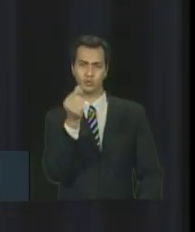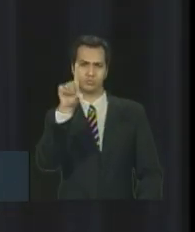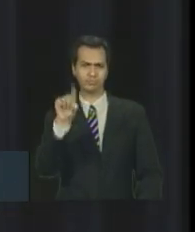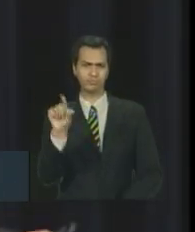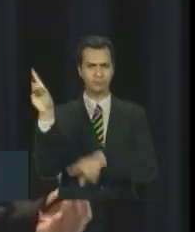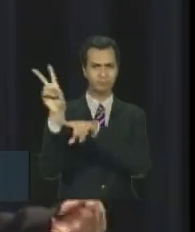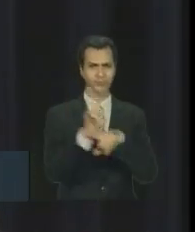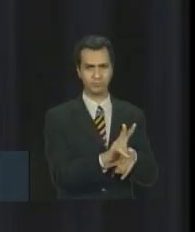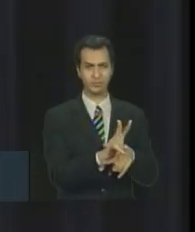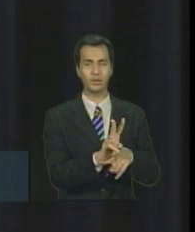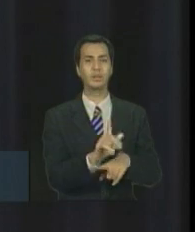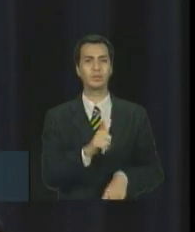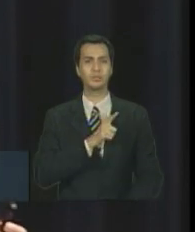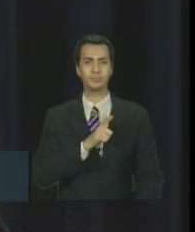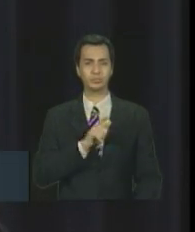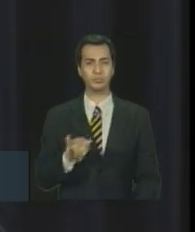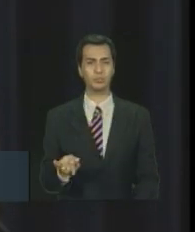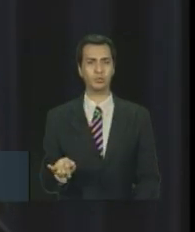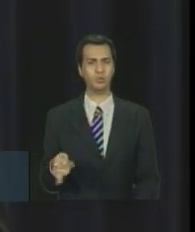taxas